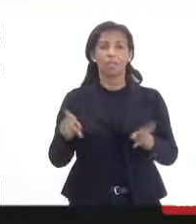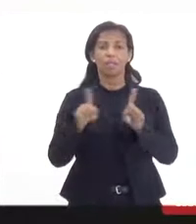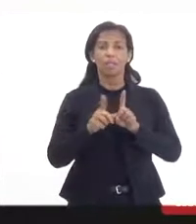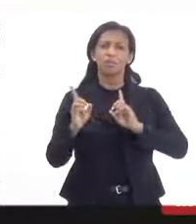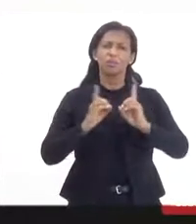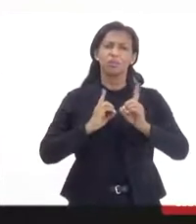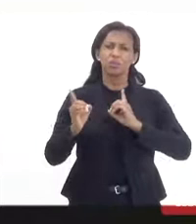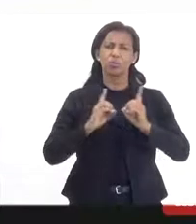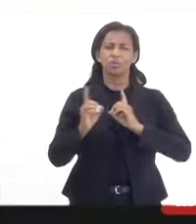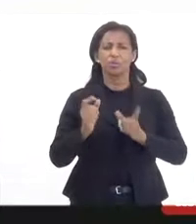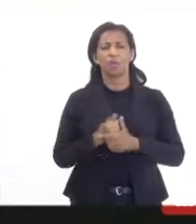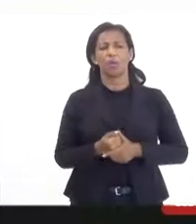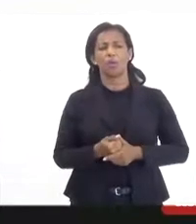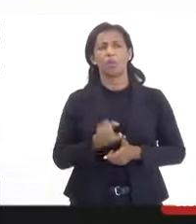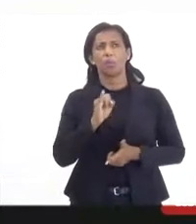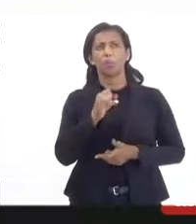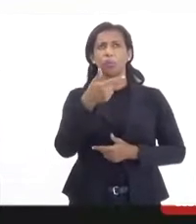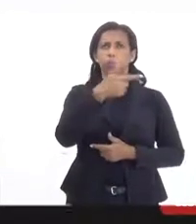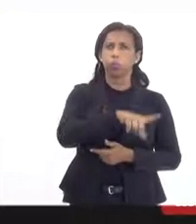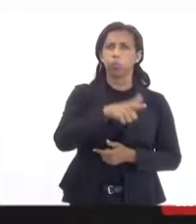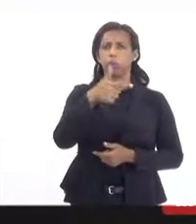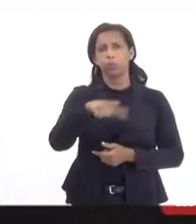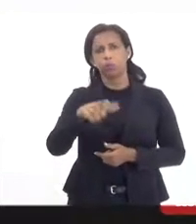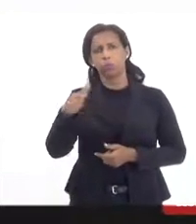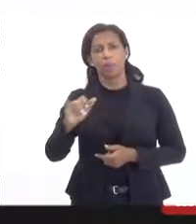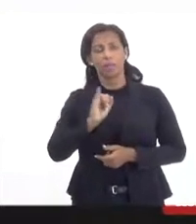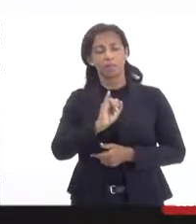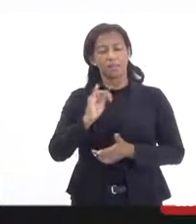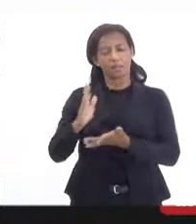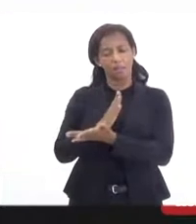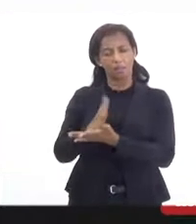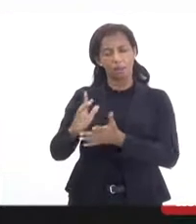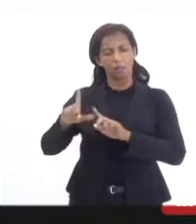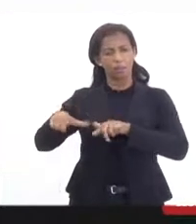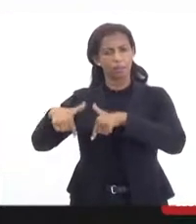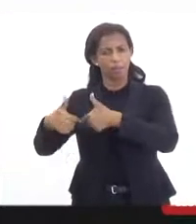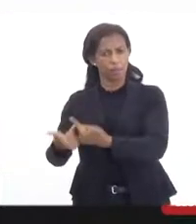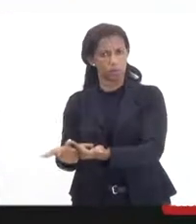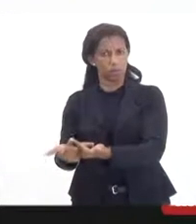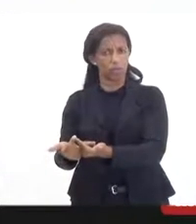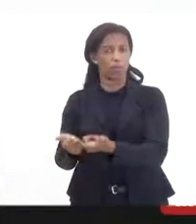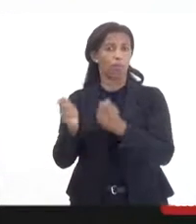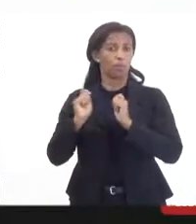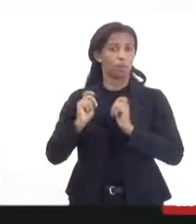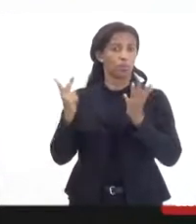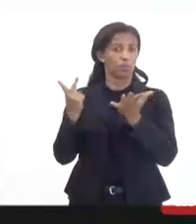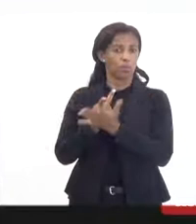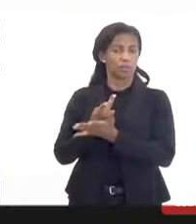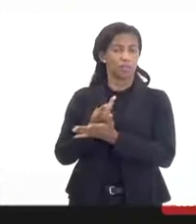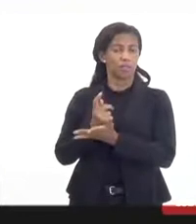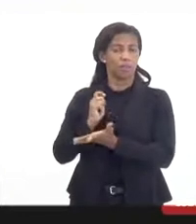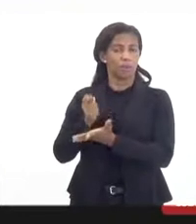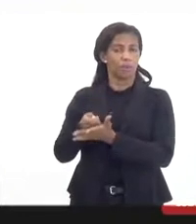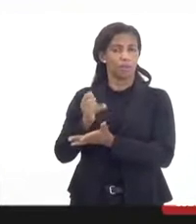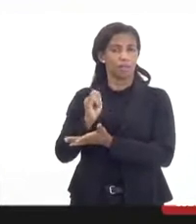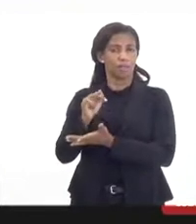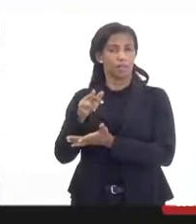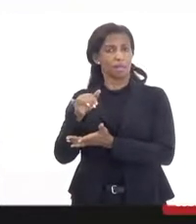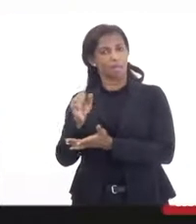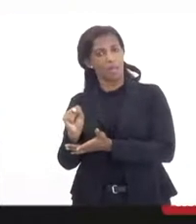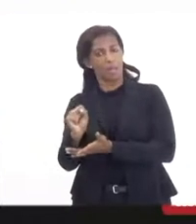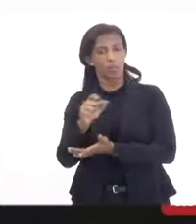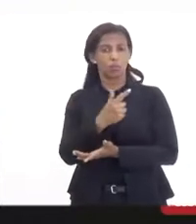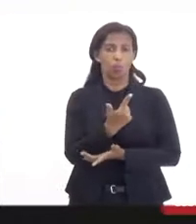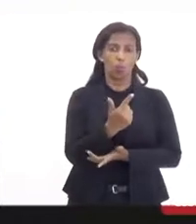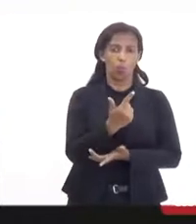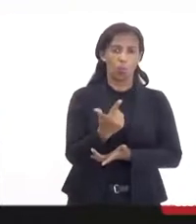discussões sobre incidência, se determinada operação incidiria ou não ICMS. Tá? Devo